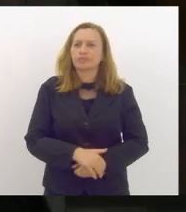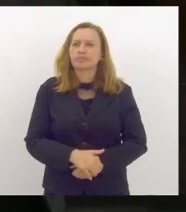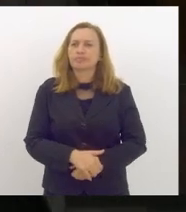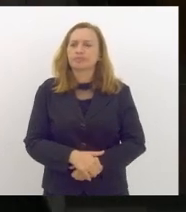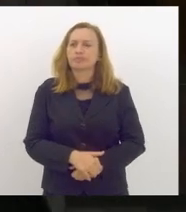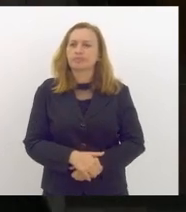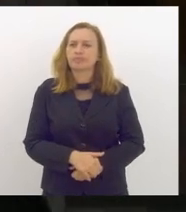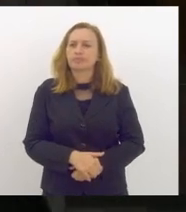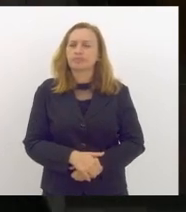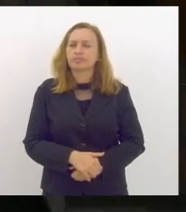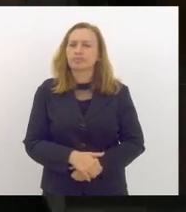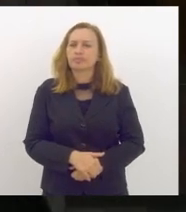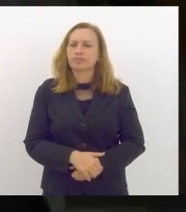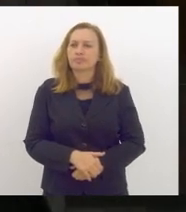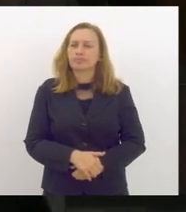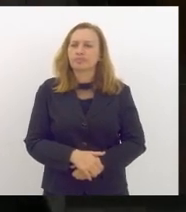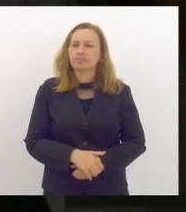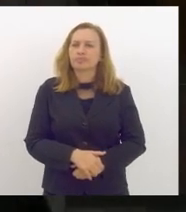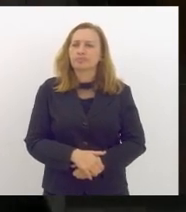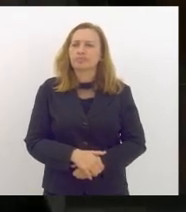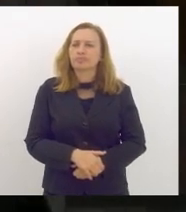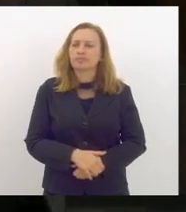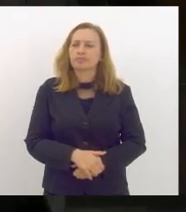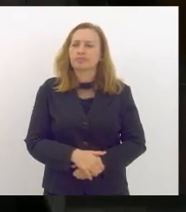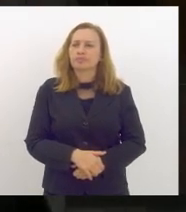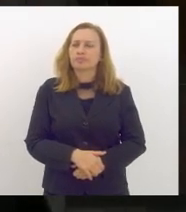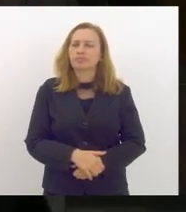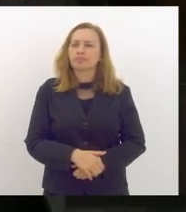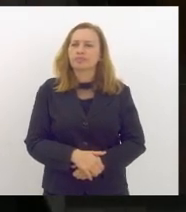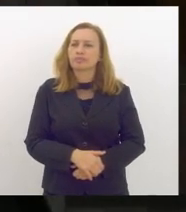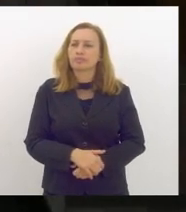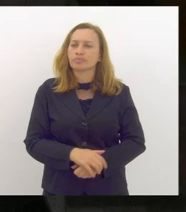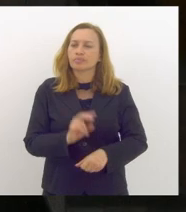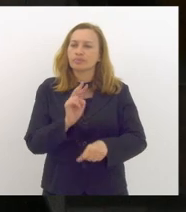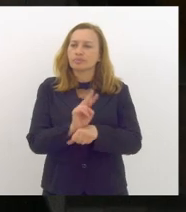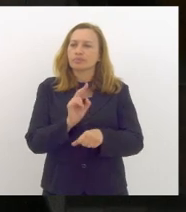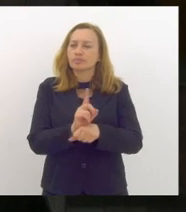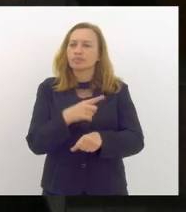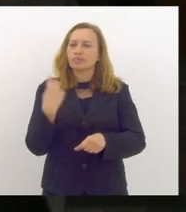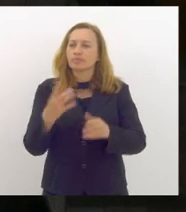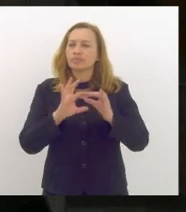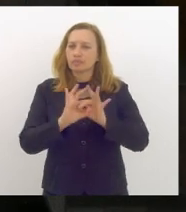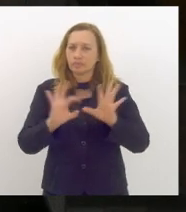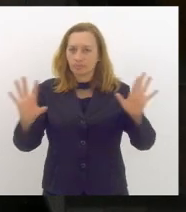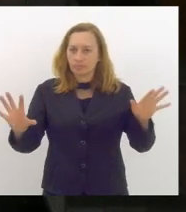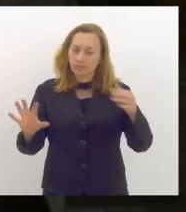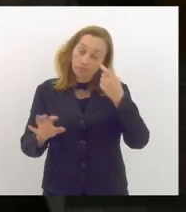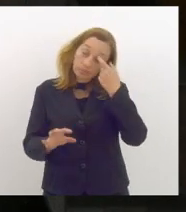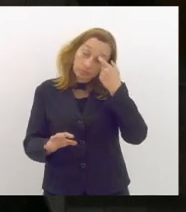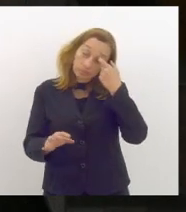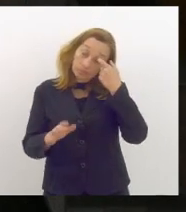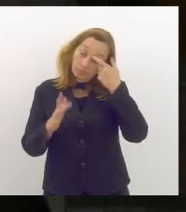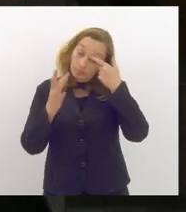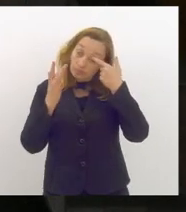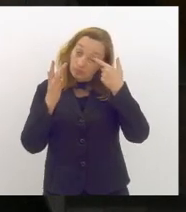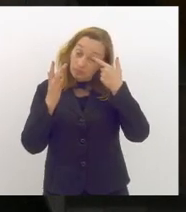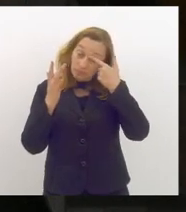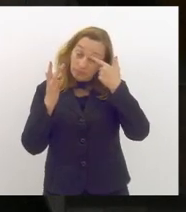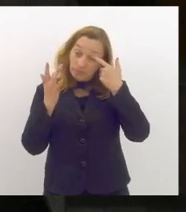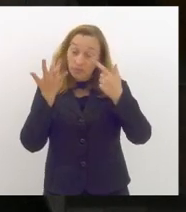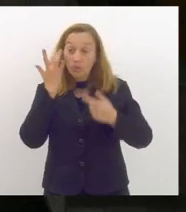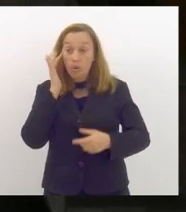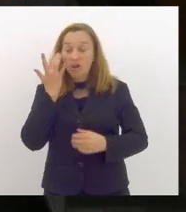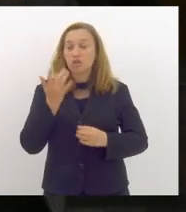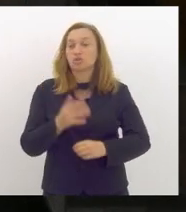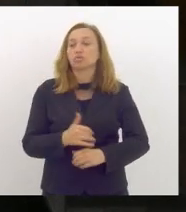a favor Ampla geral e irrestrita da nossa democracia Então eu acho que com mais